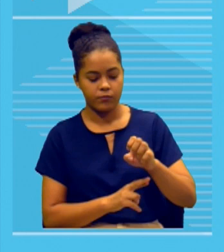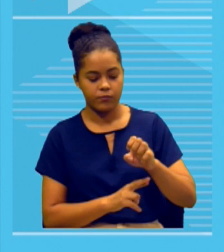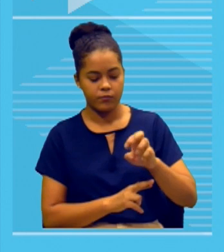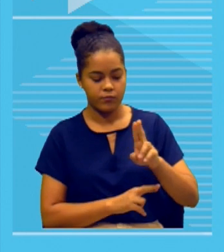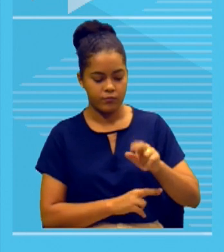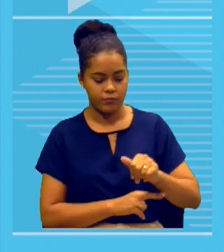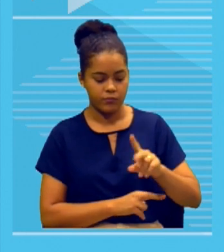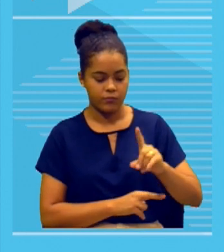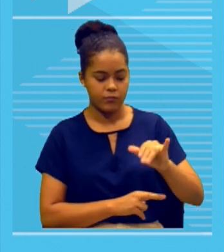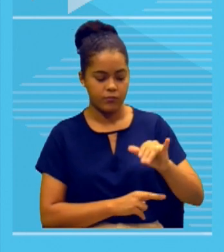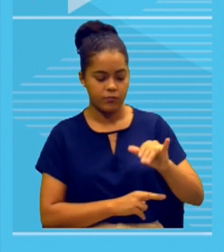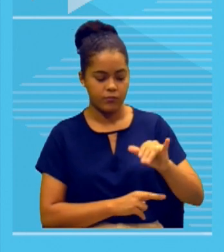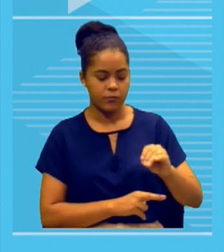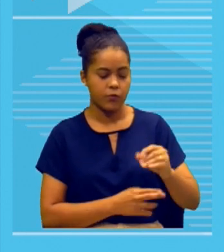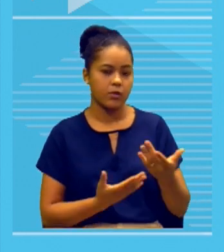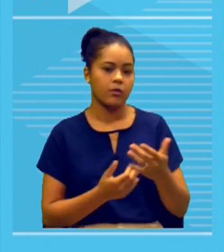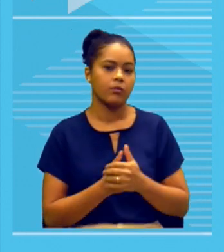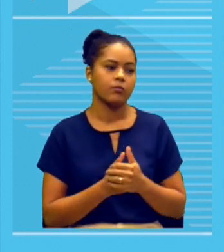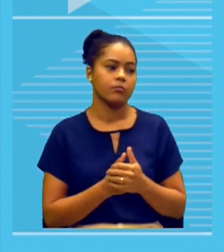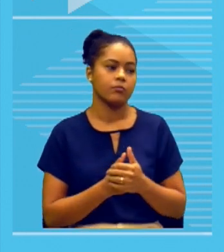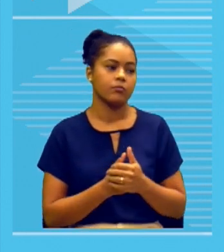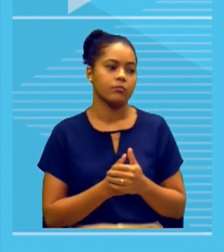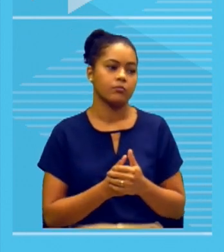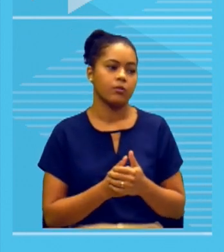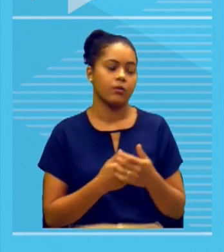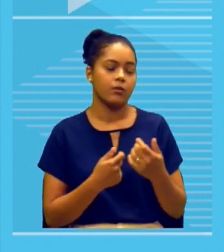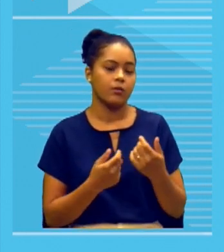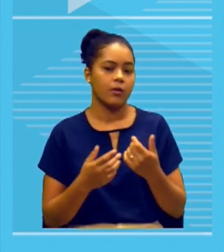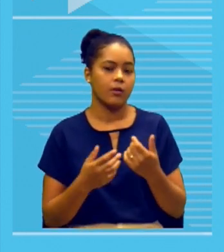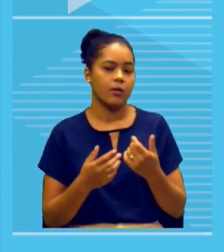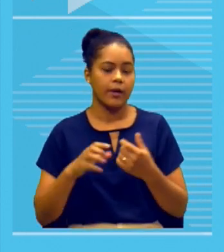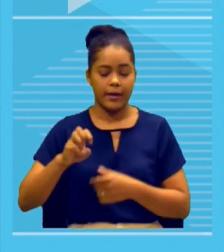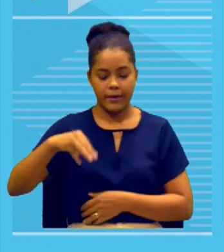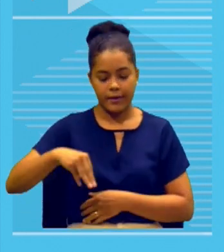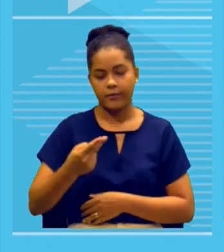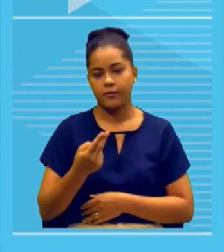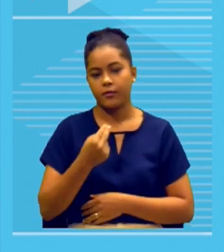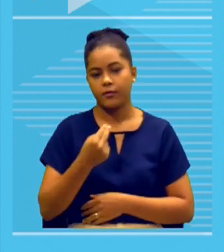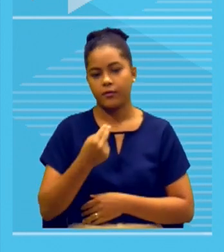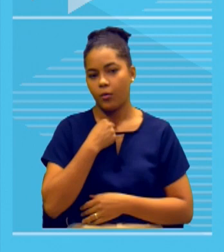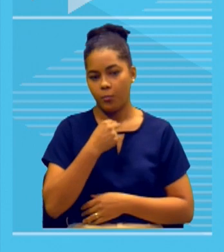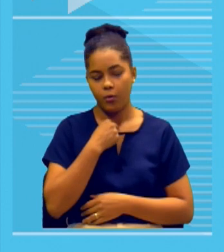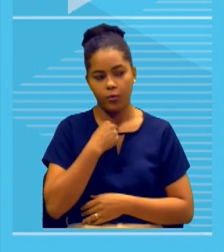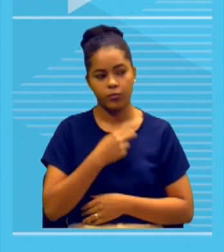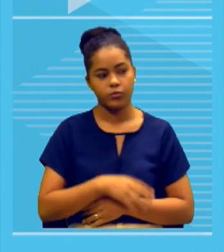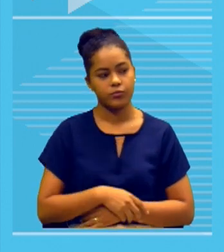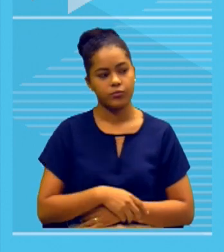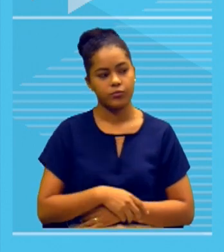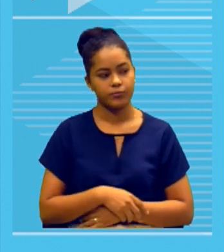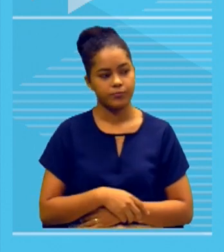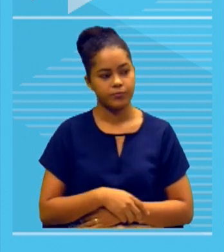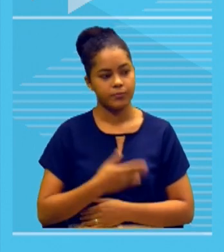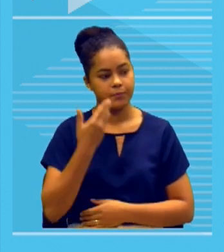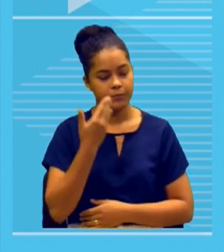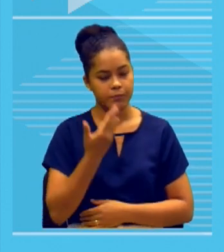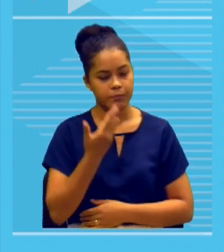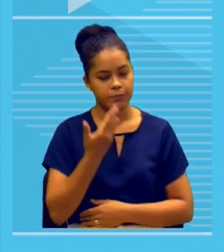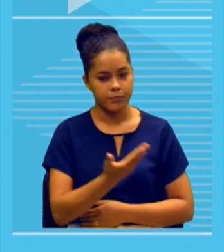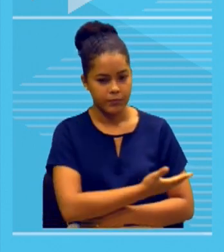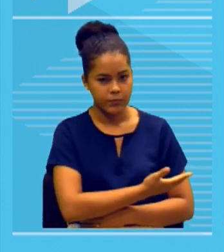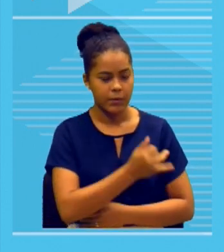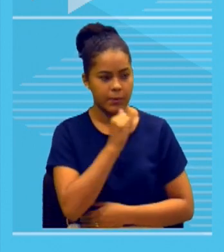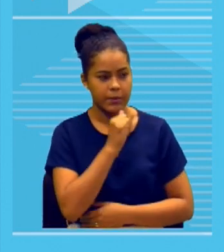é só o verbo no gerúndio tá apagou a luz deixando-nos no escuro